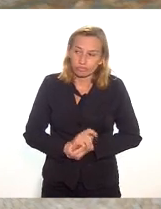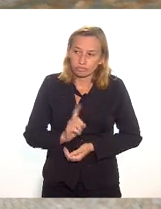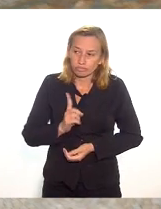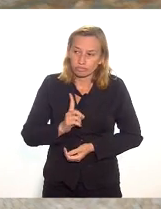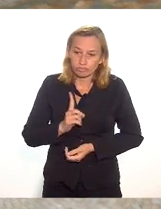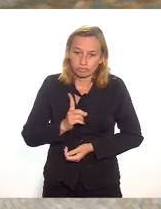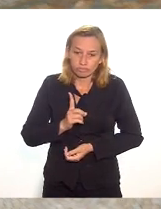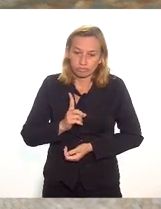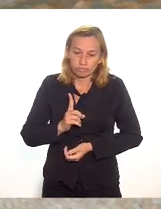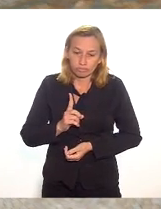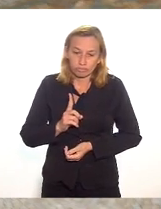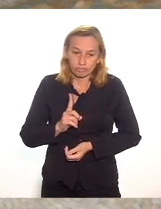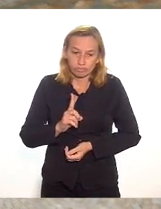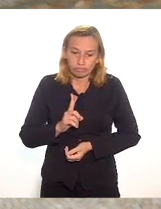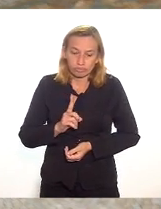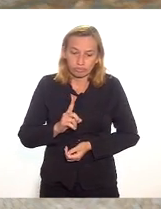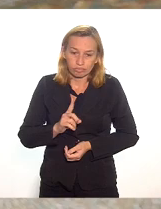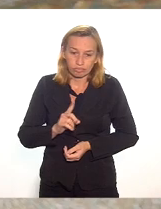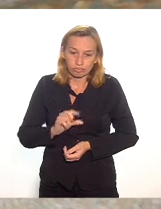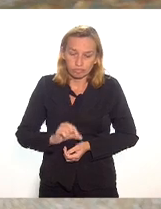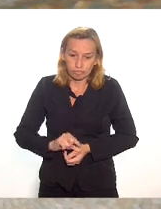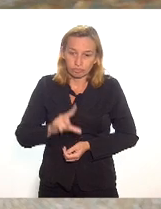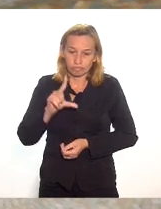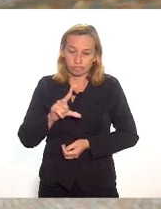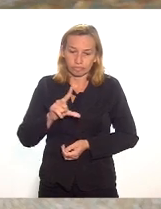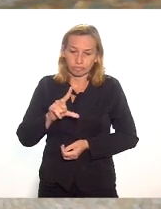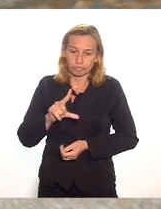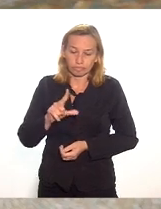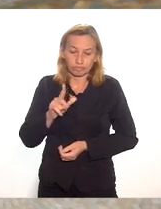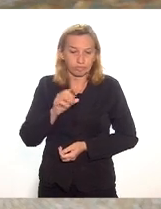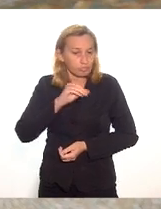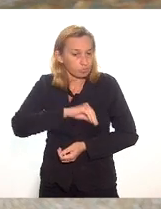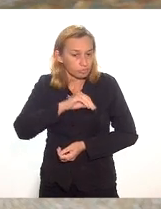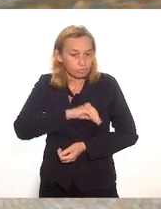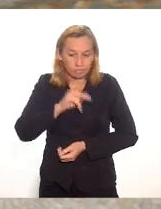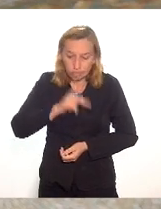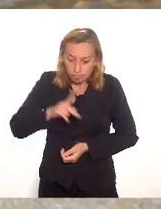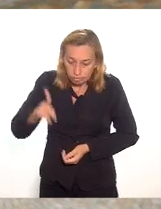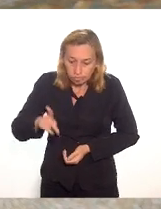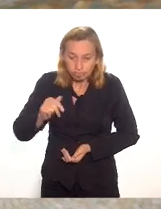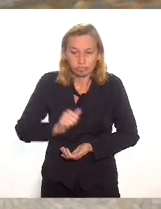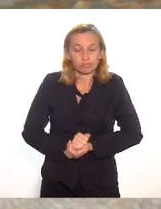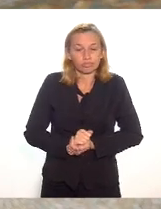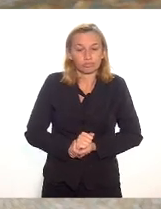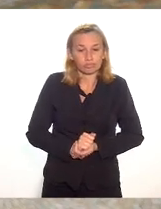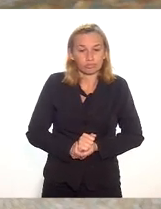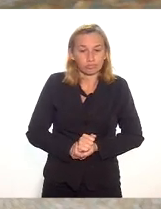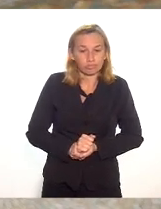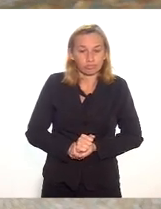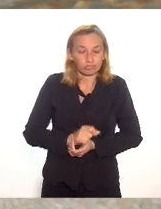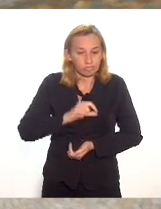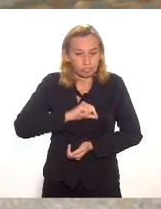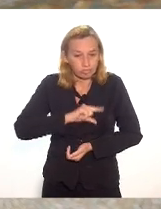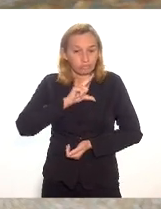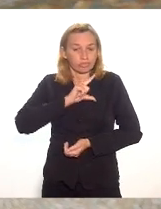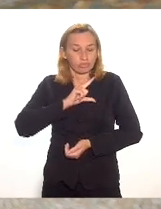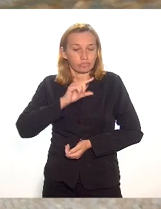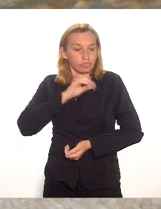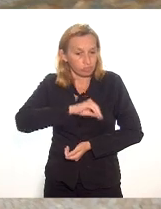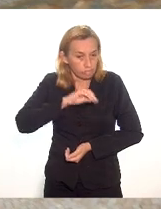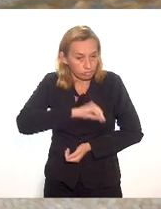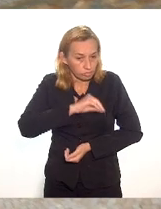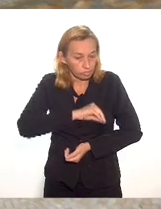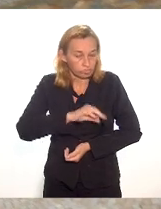ao professor, sem dar aumento aos policiais